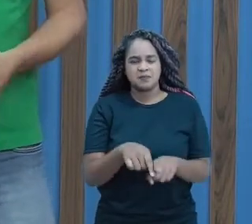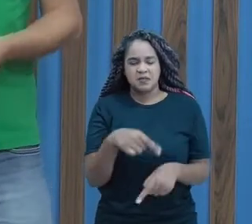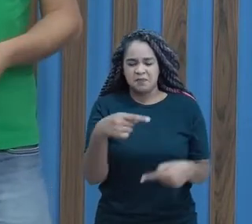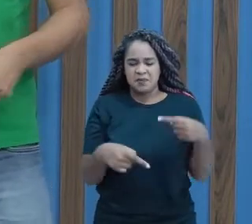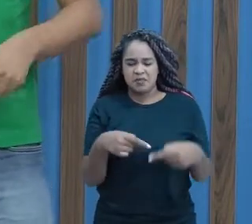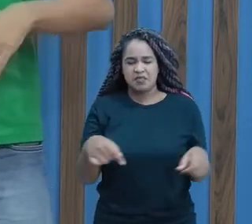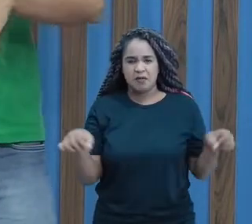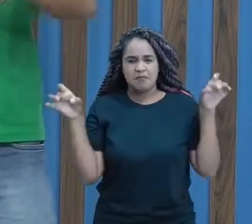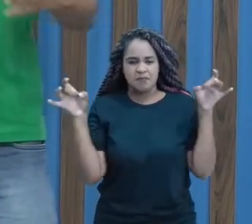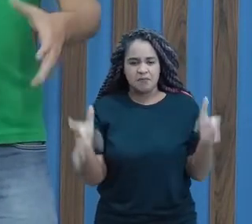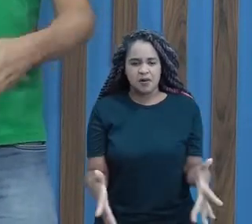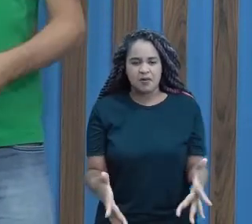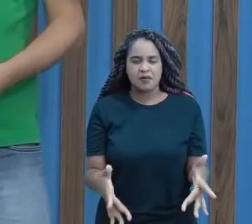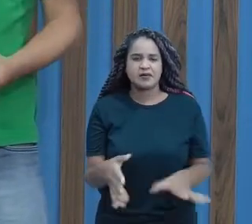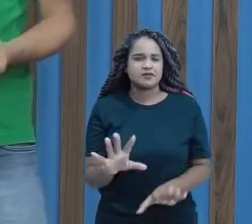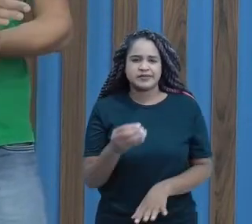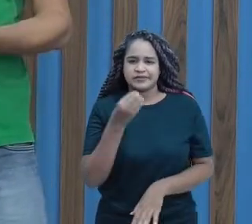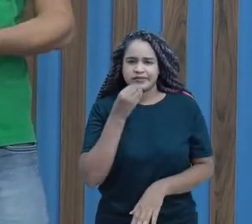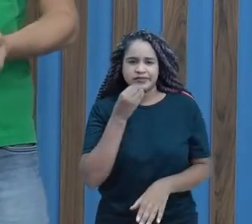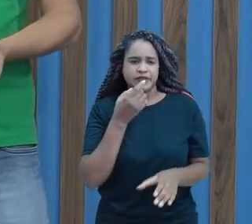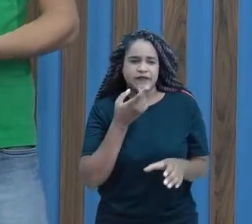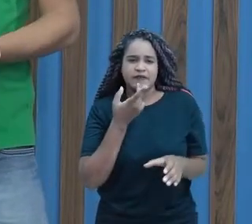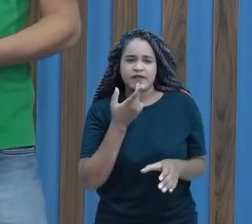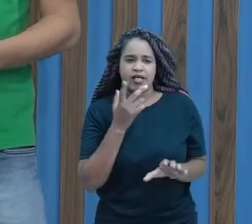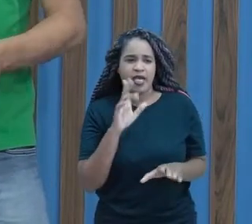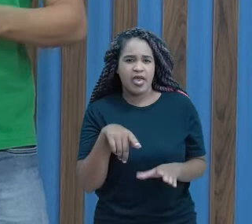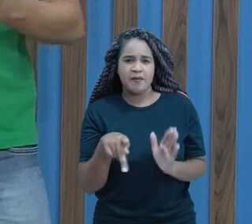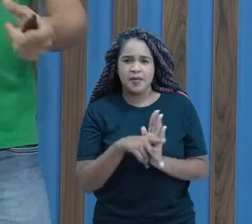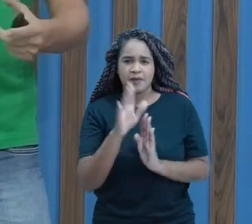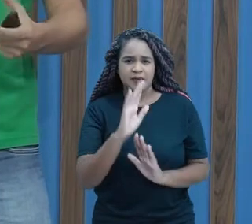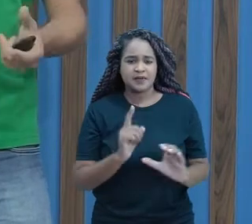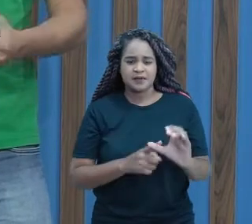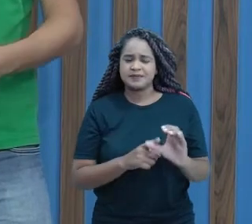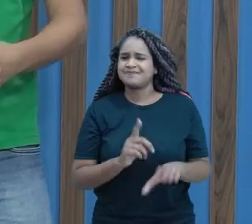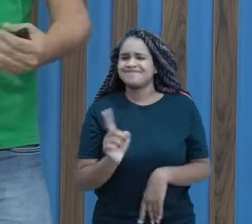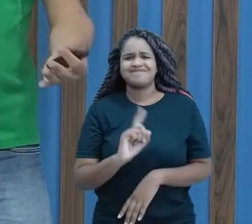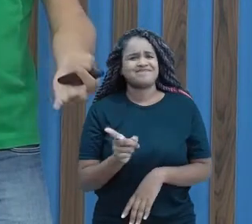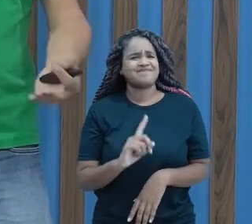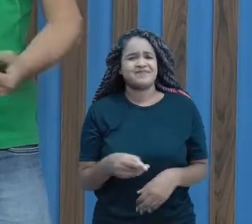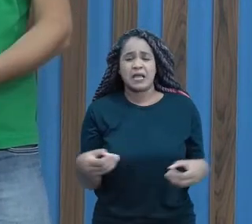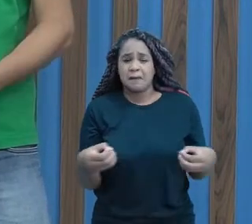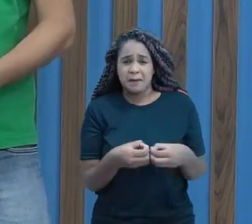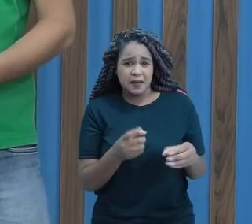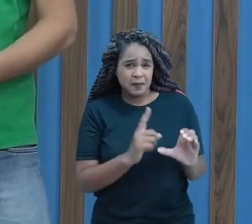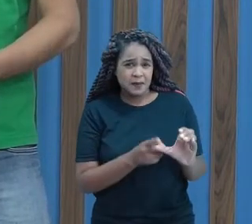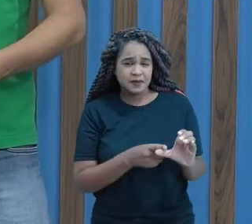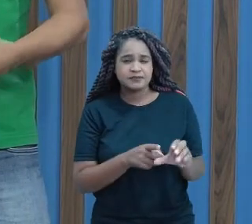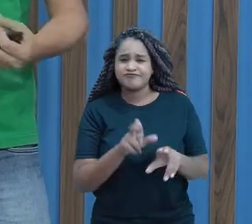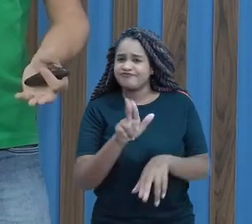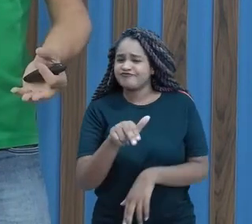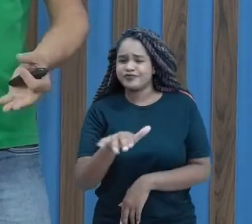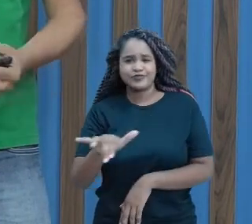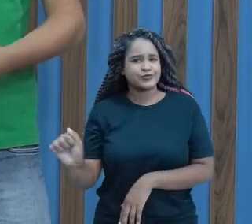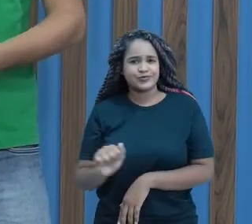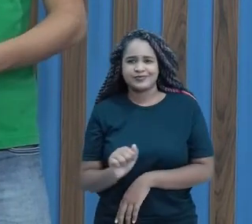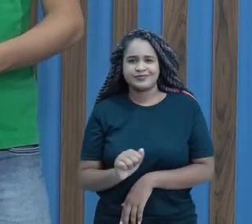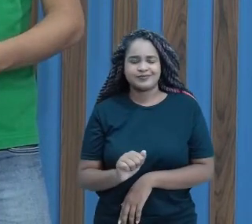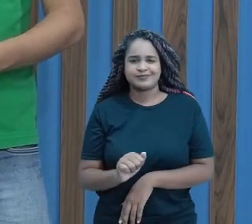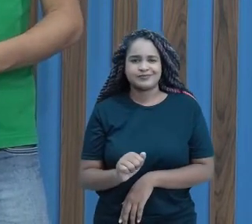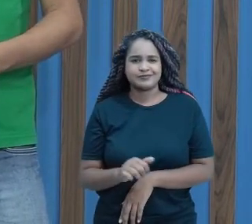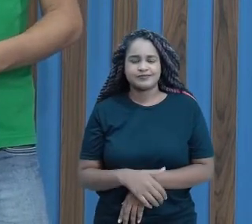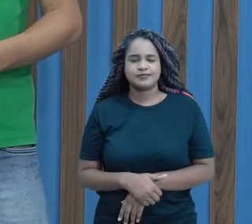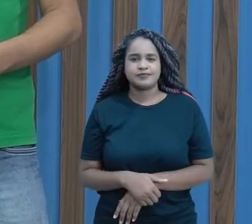não, né, afirmando isso. Mas quem analisa seriamente a história do Brasil, vê que o Brasil nunca esteve próximo de ser um país comunista, em momento nenhum,